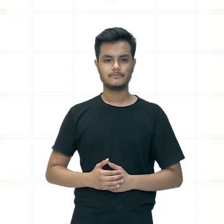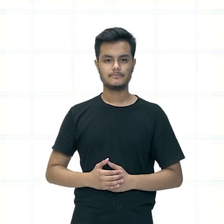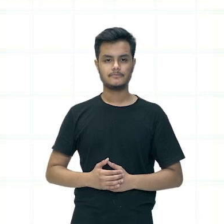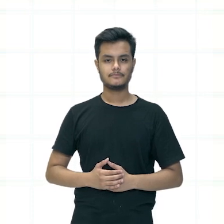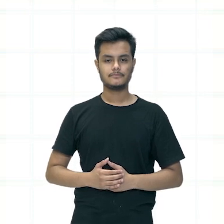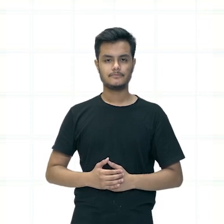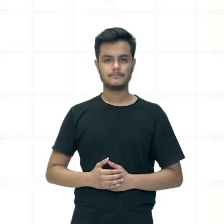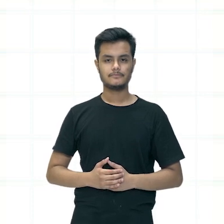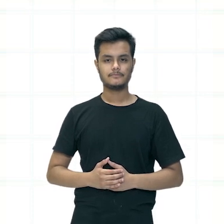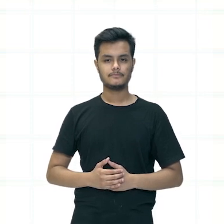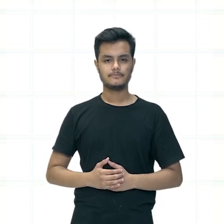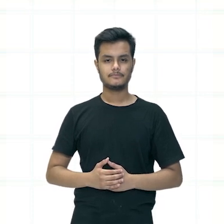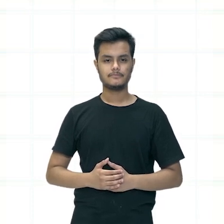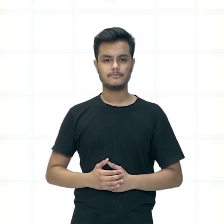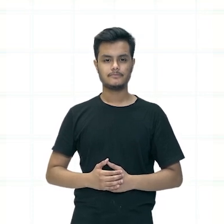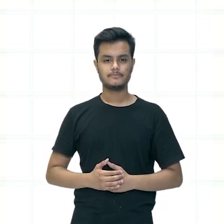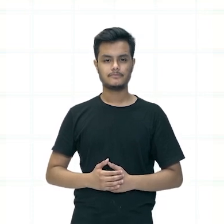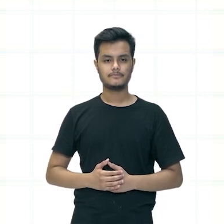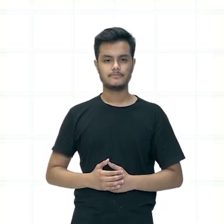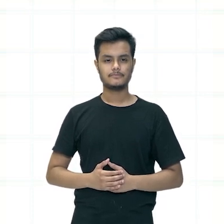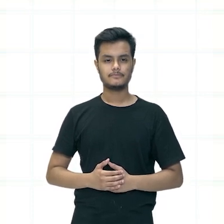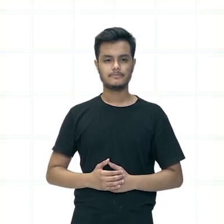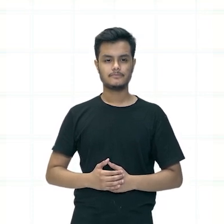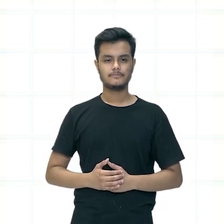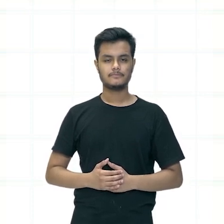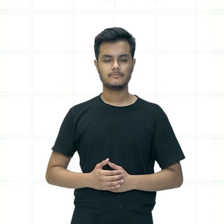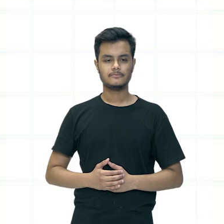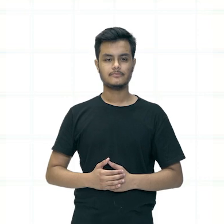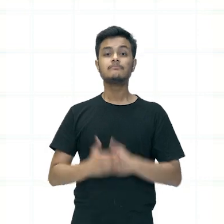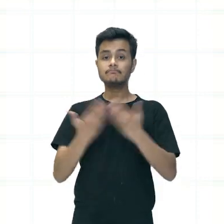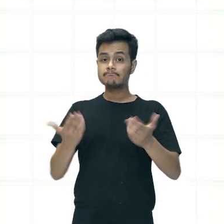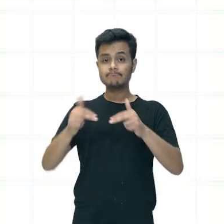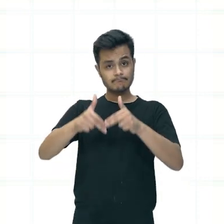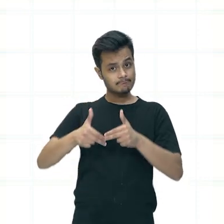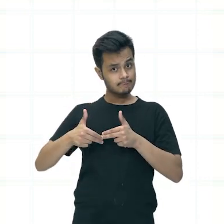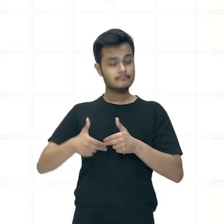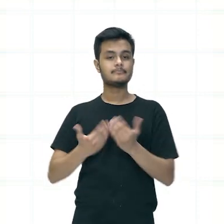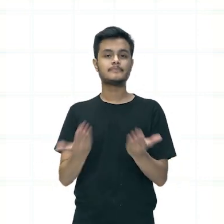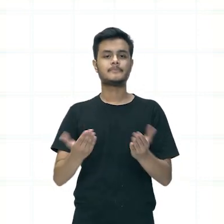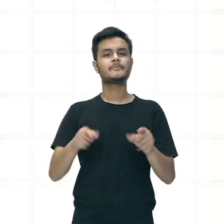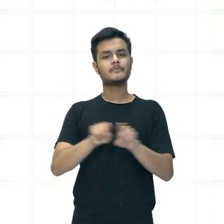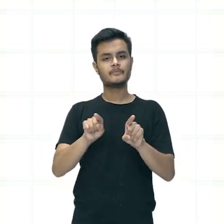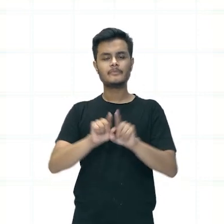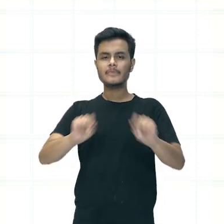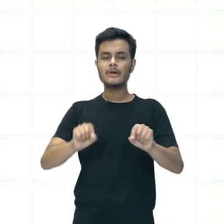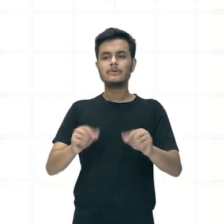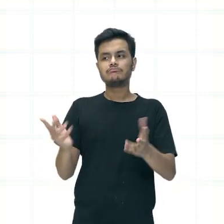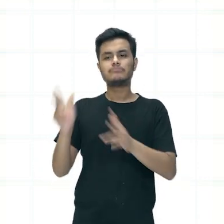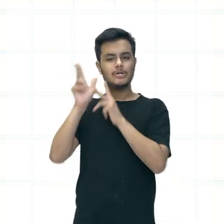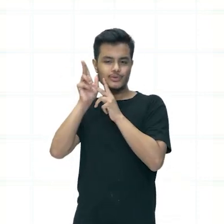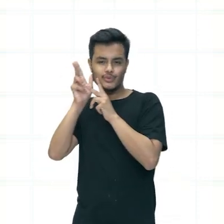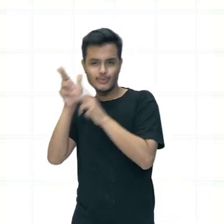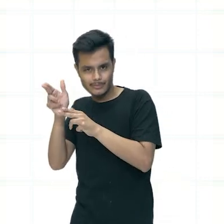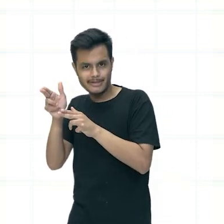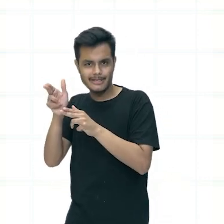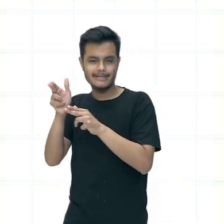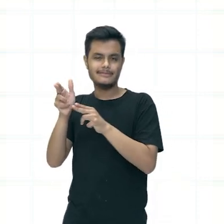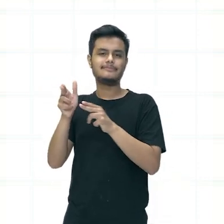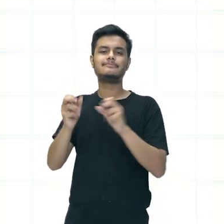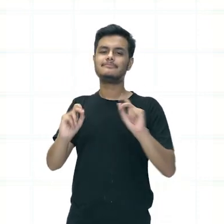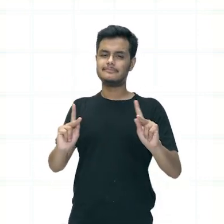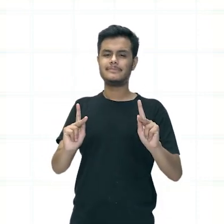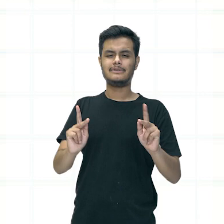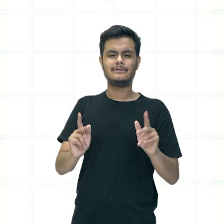he didn't? Aqui vai ser no, he didn't. Vejam que ele está aqui dormindo, não está fazendo exercício